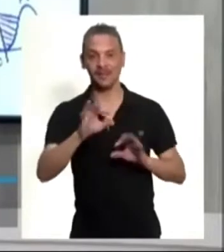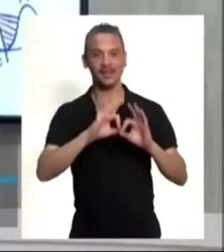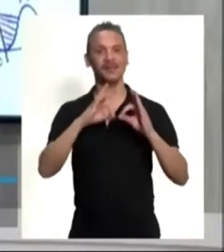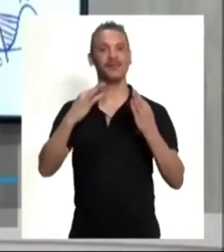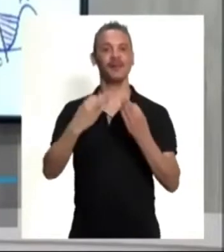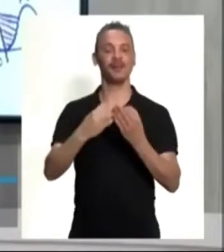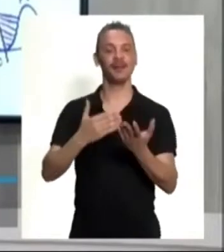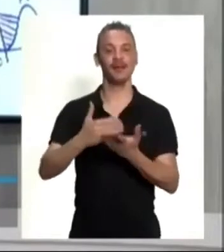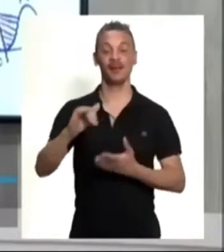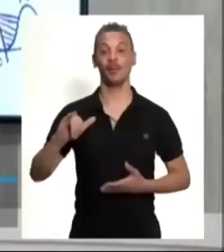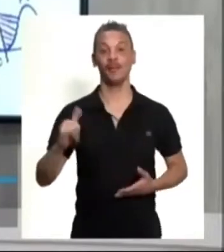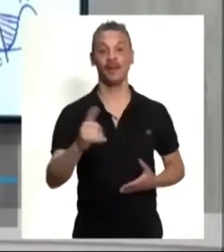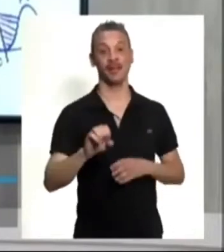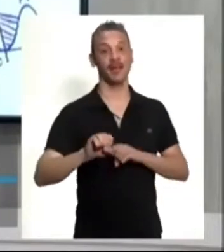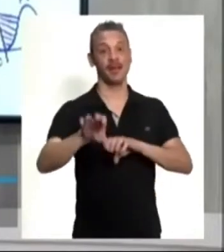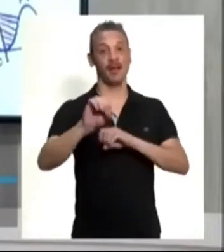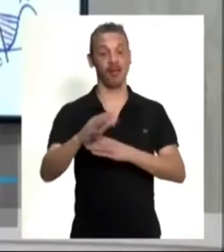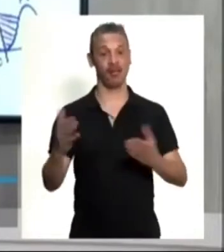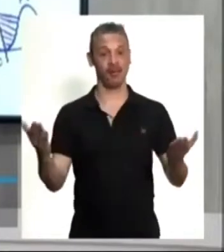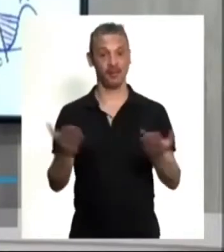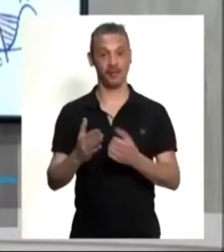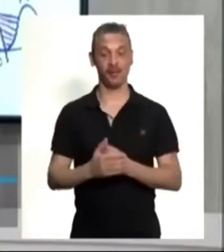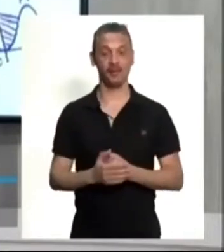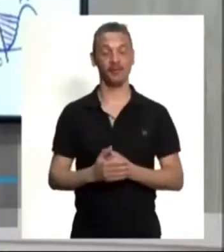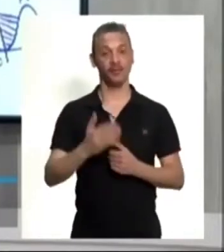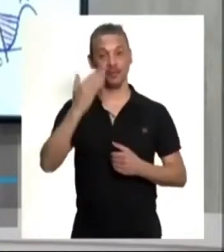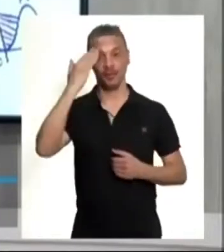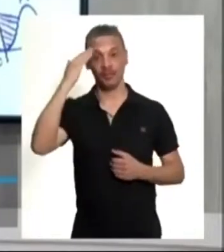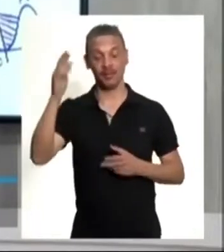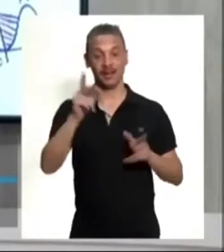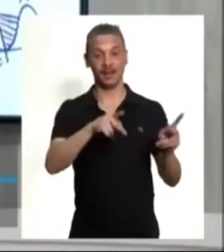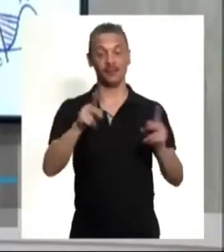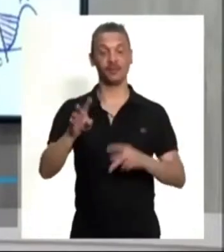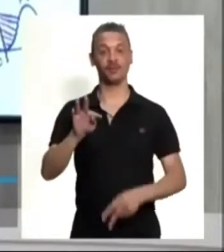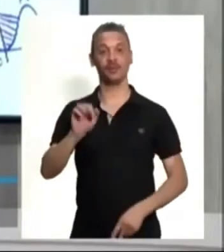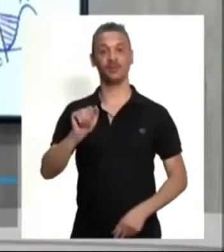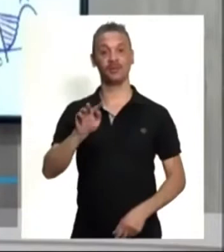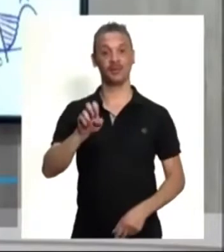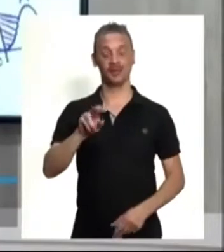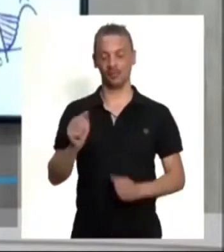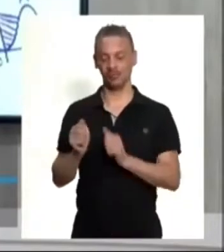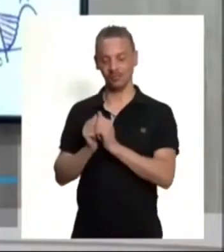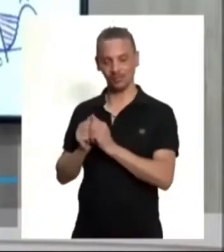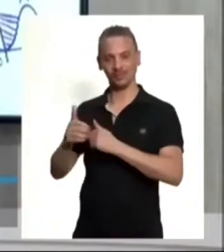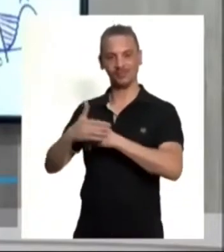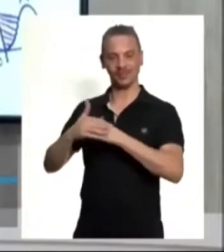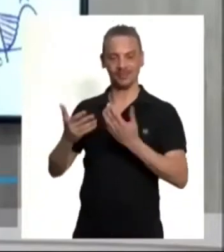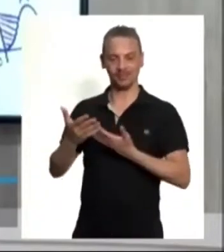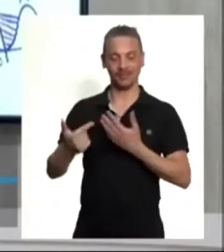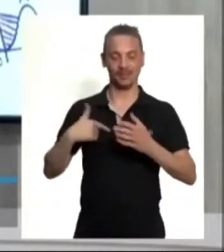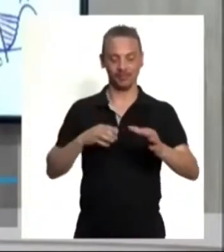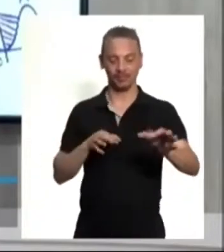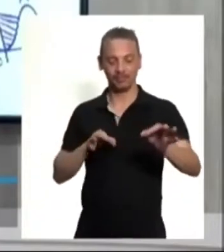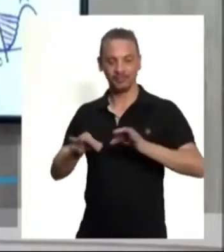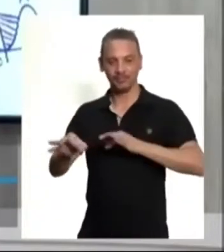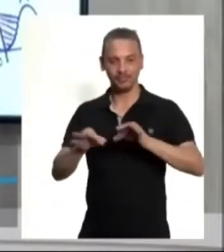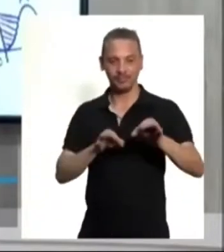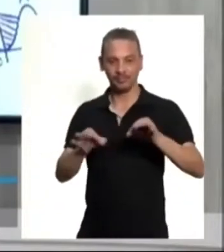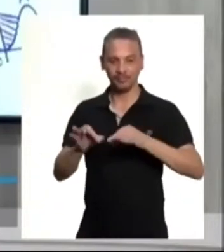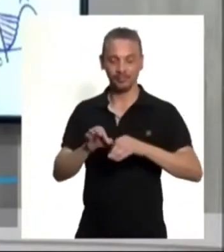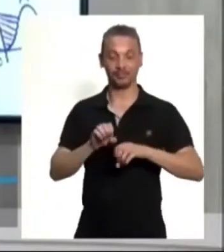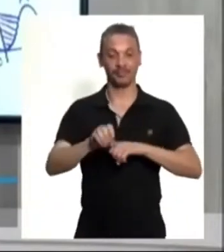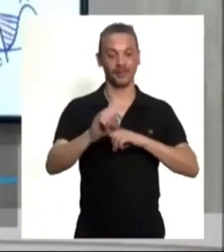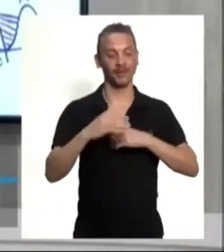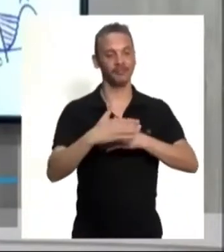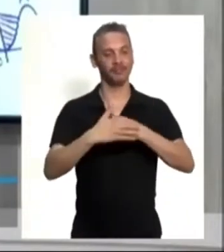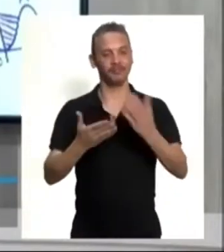vamos aproveitar essa aula. Obrigado, professor Tadeu, pelo carinho aí, tamo junto. E ó, preparei essa aula com o maior carinho para vocês.